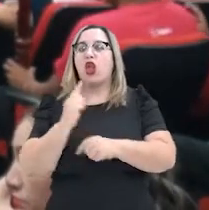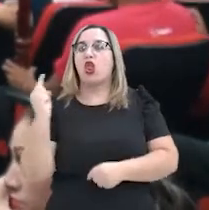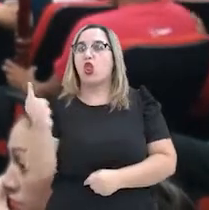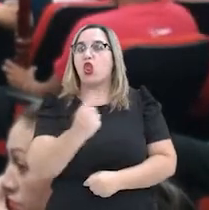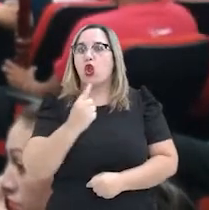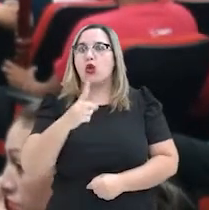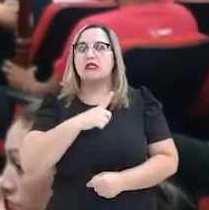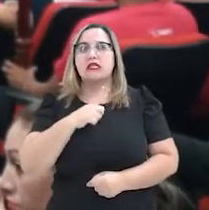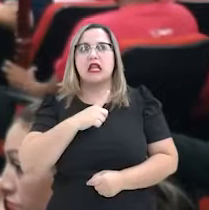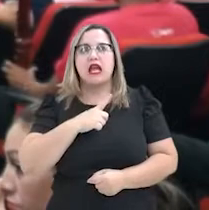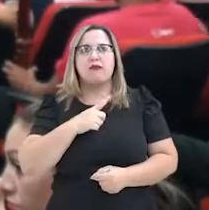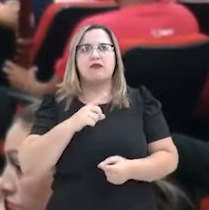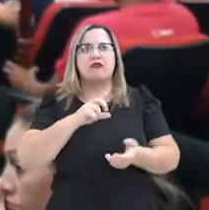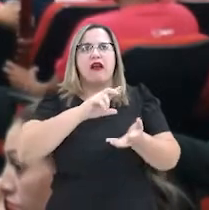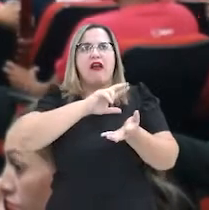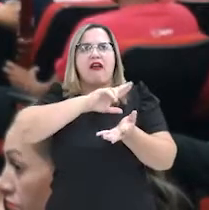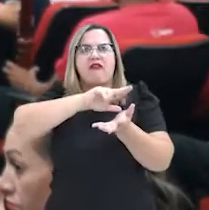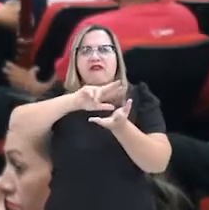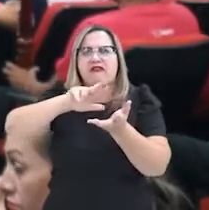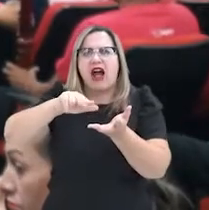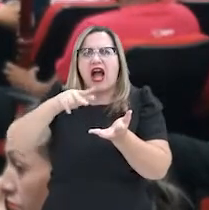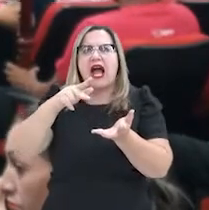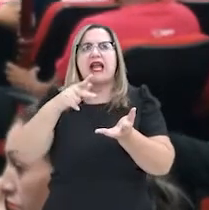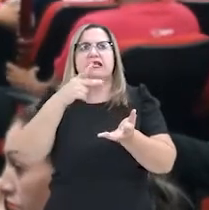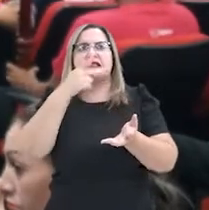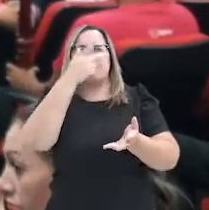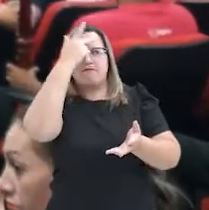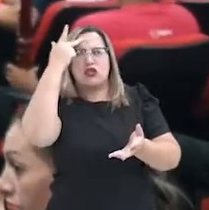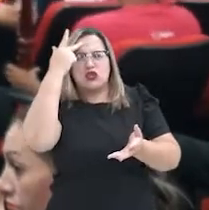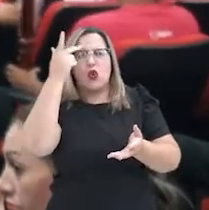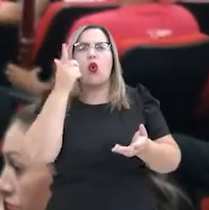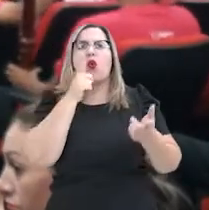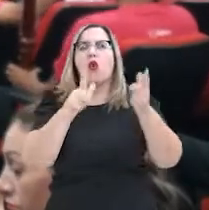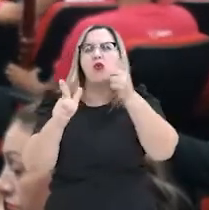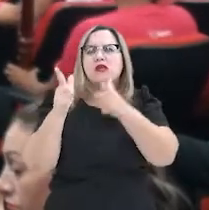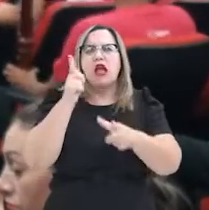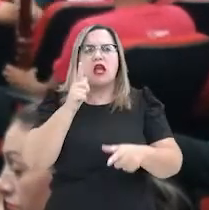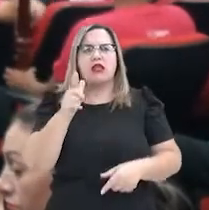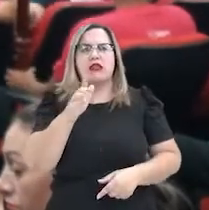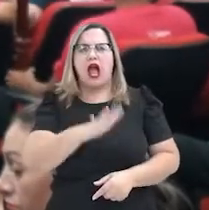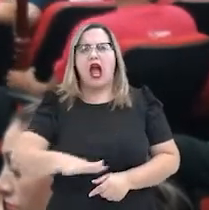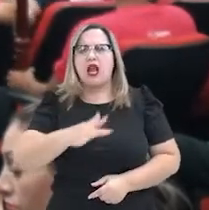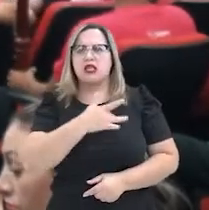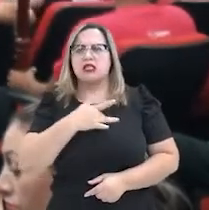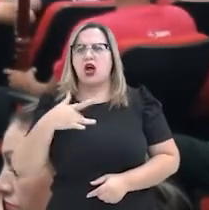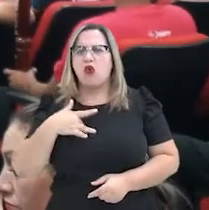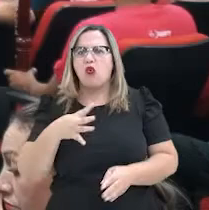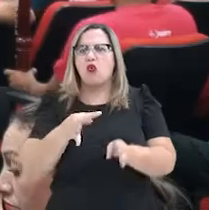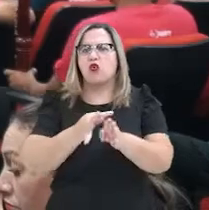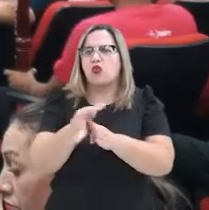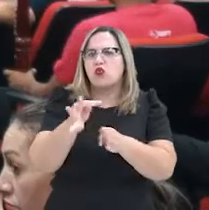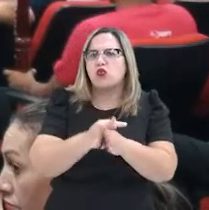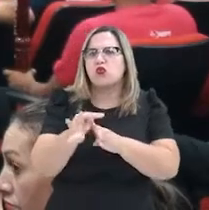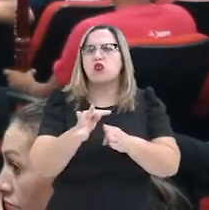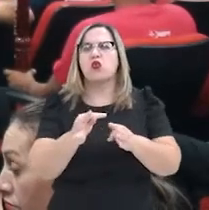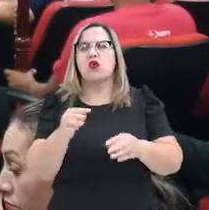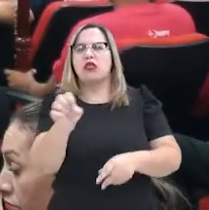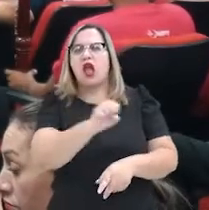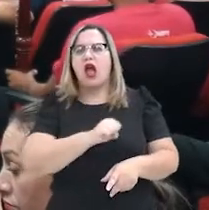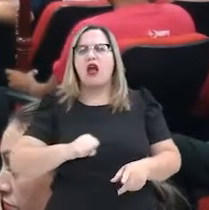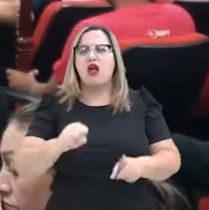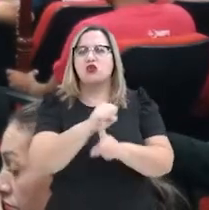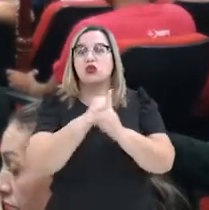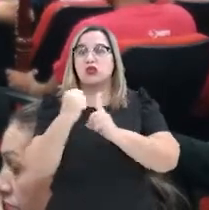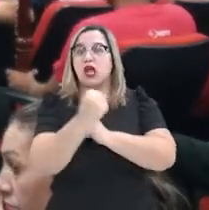encontros. Porque aqui nós temos todos os atores da assistência, da educação, da saúde, conselhos tutelares, conselhos de